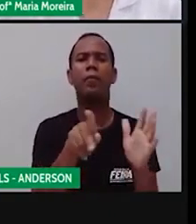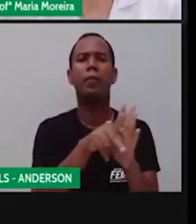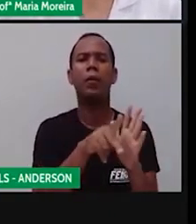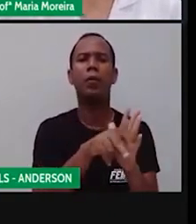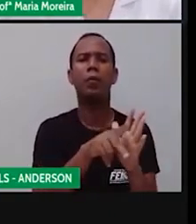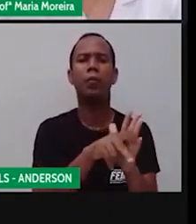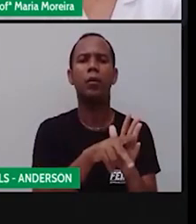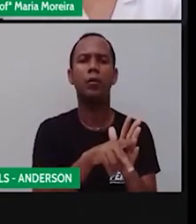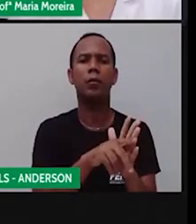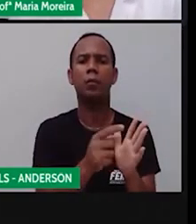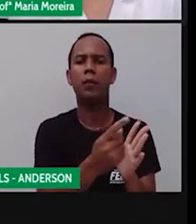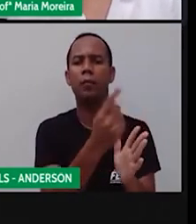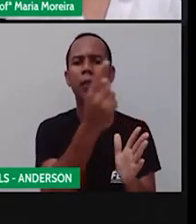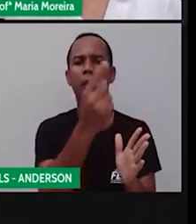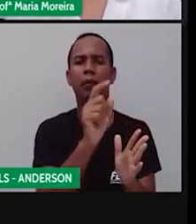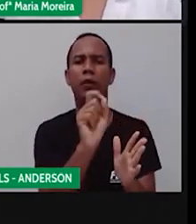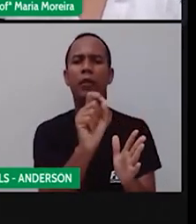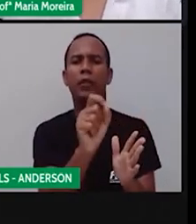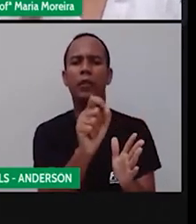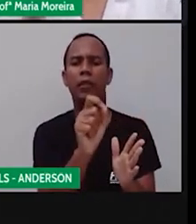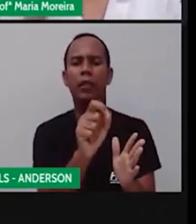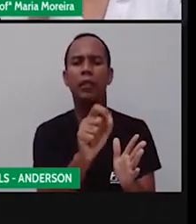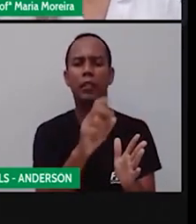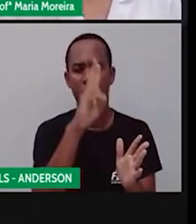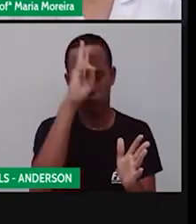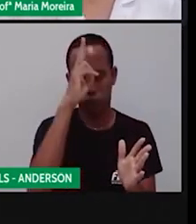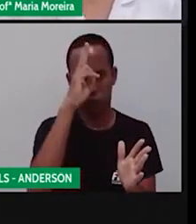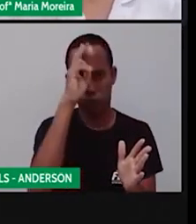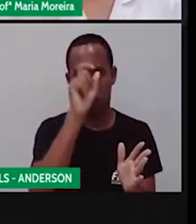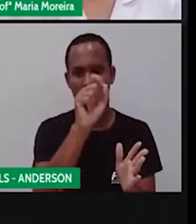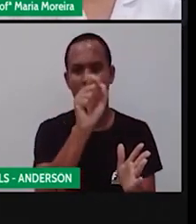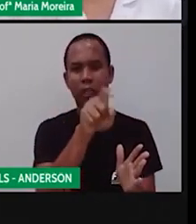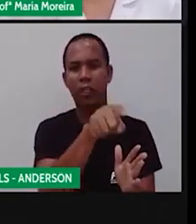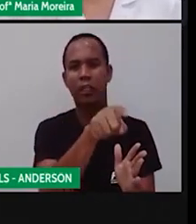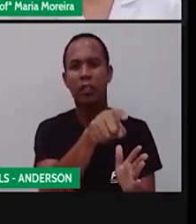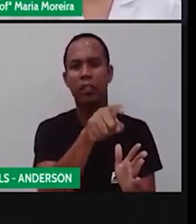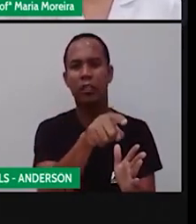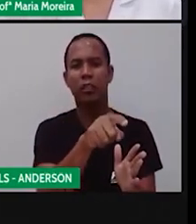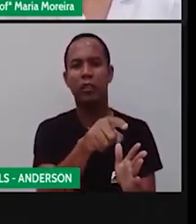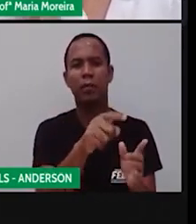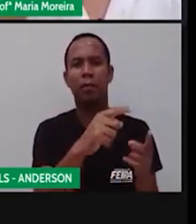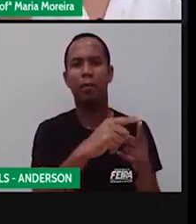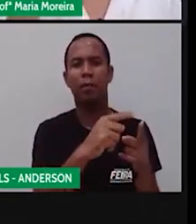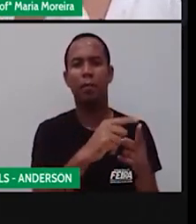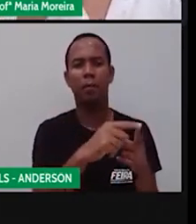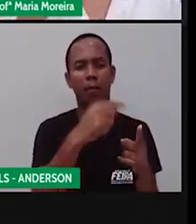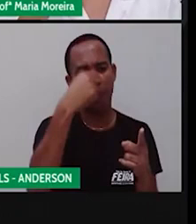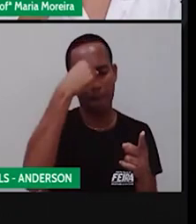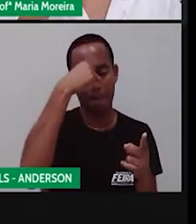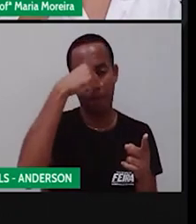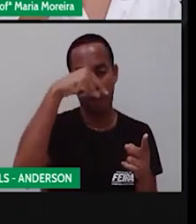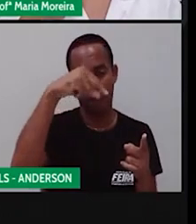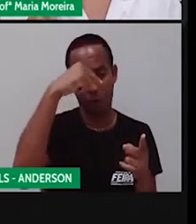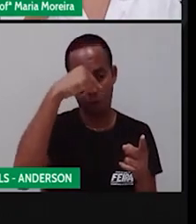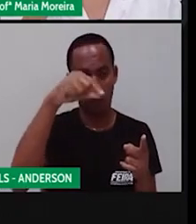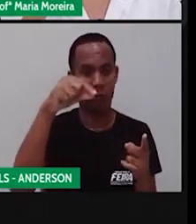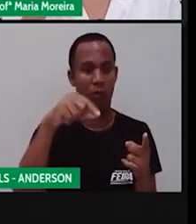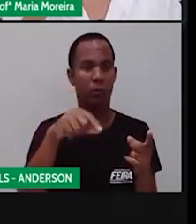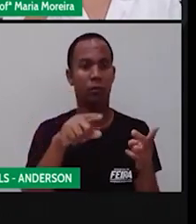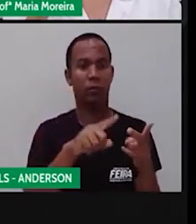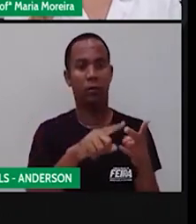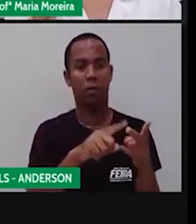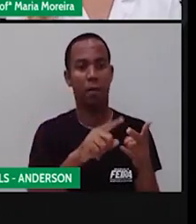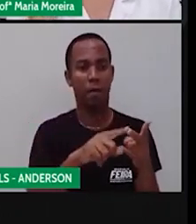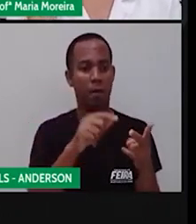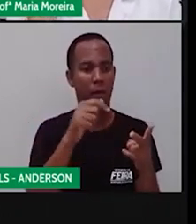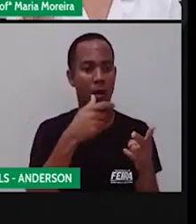personagens, não é isso? Então, quem é que irá participar? No caso aí da historinha de Pinóquio, quem participou? Pinóquio, não foi isso? O